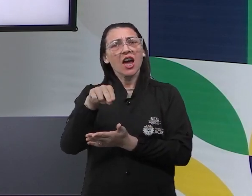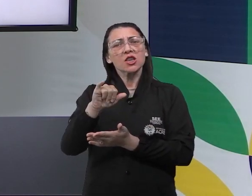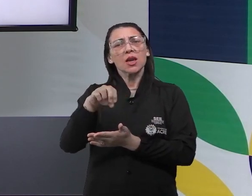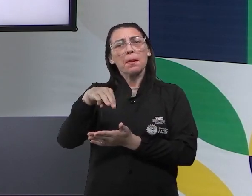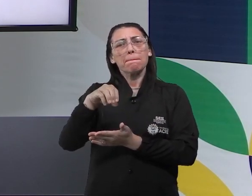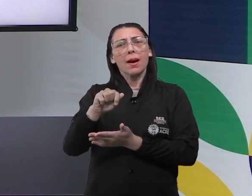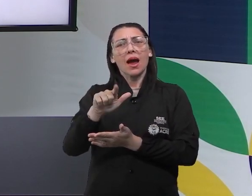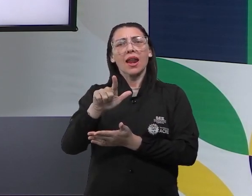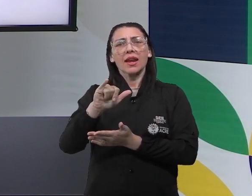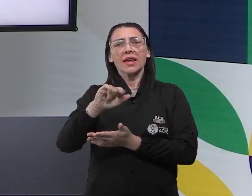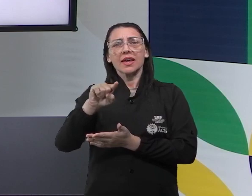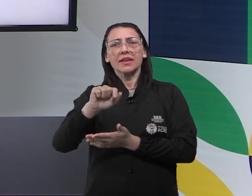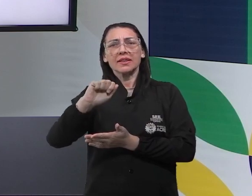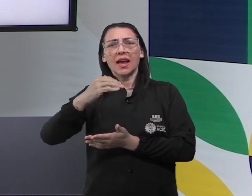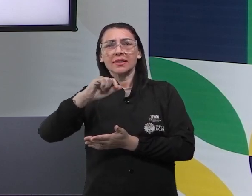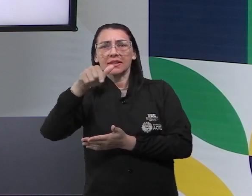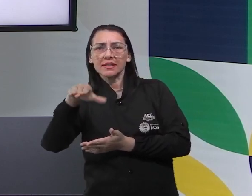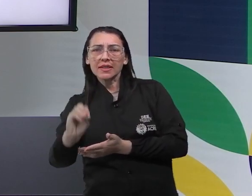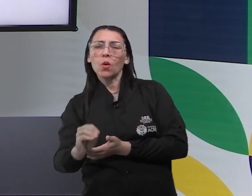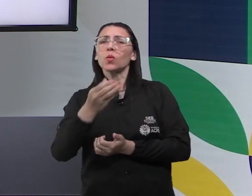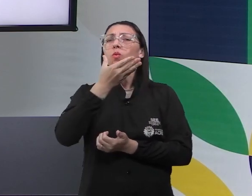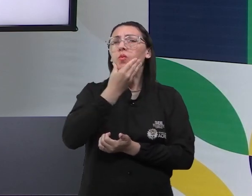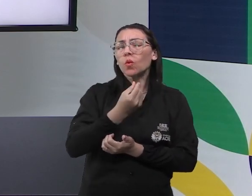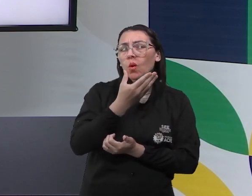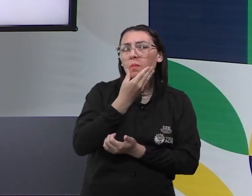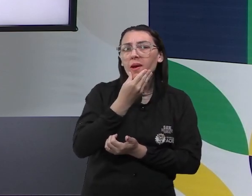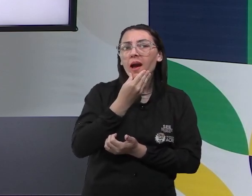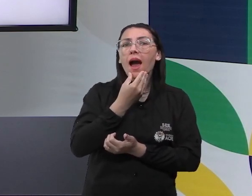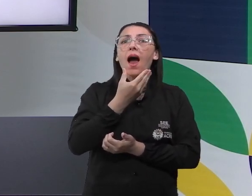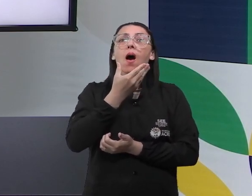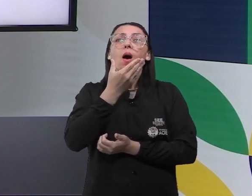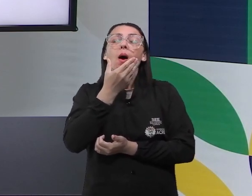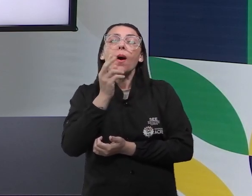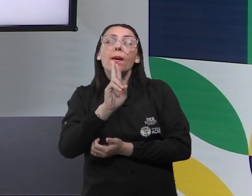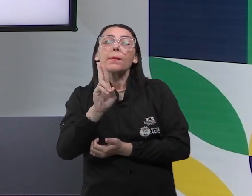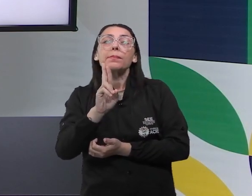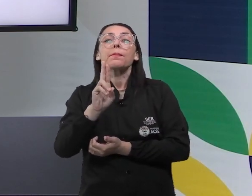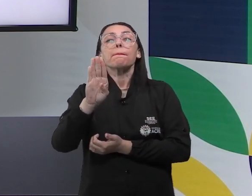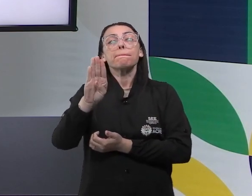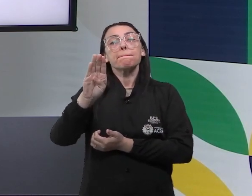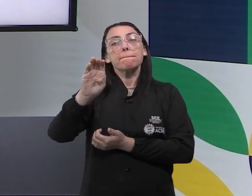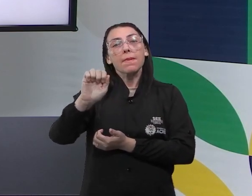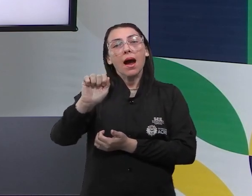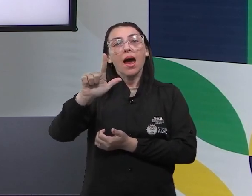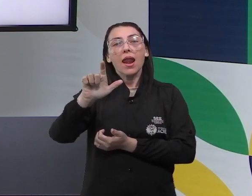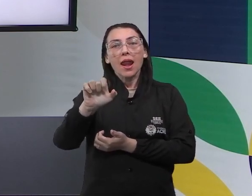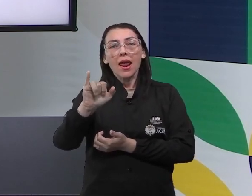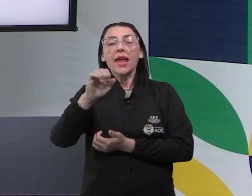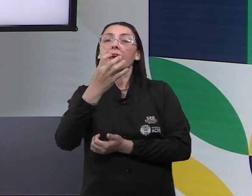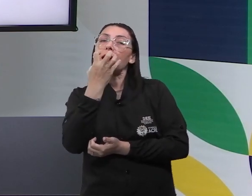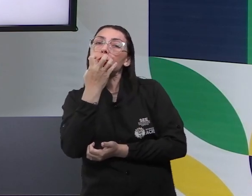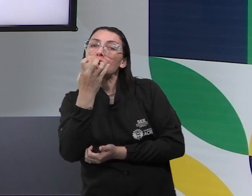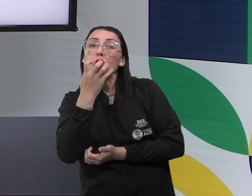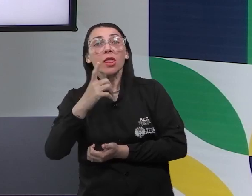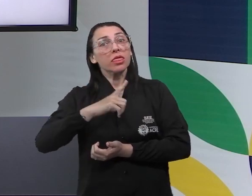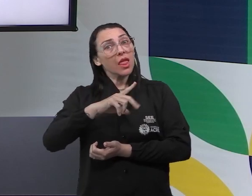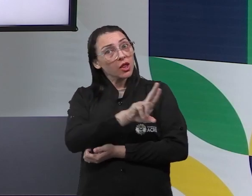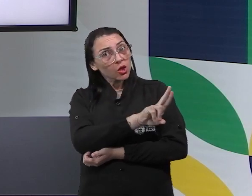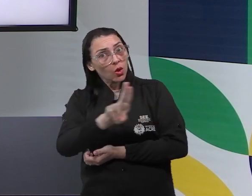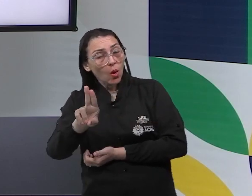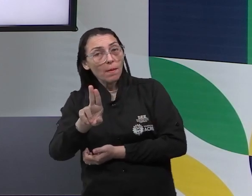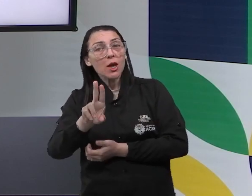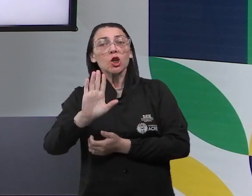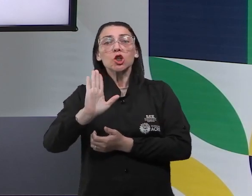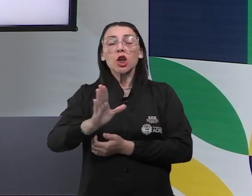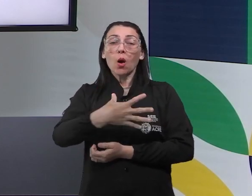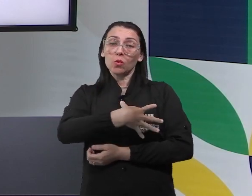como assim animalização do homem? A baleia, que é a cachorra, tem nome. Já os filhos da família,